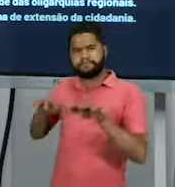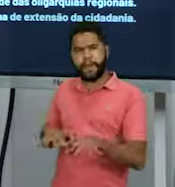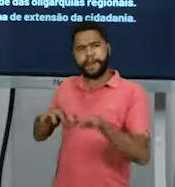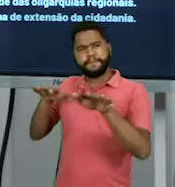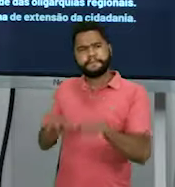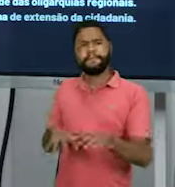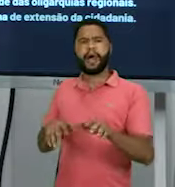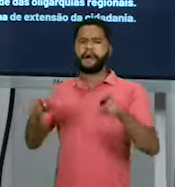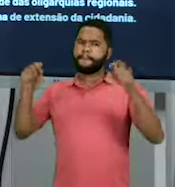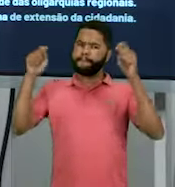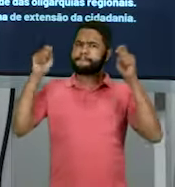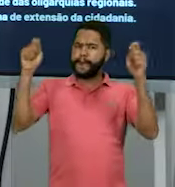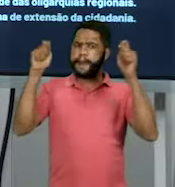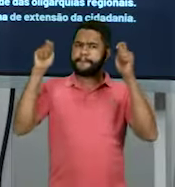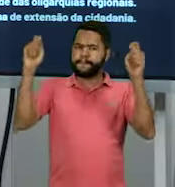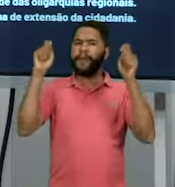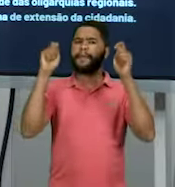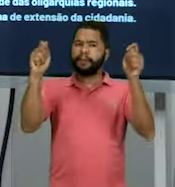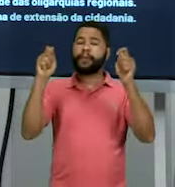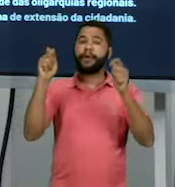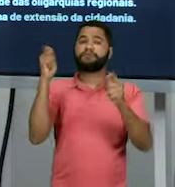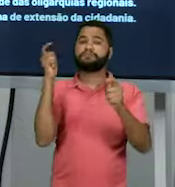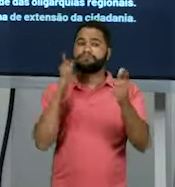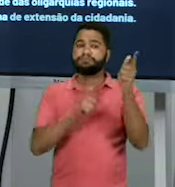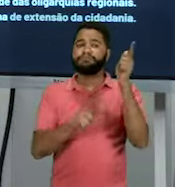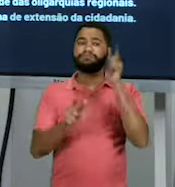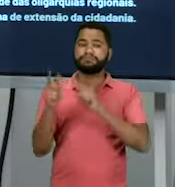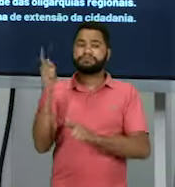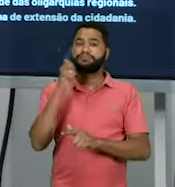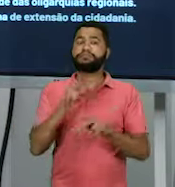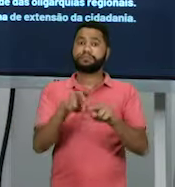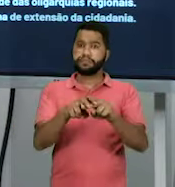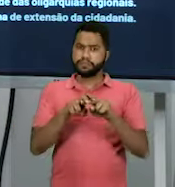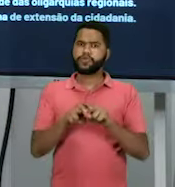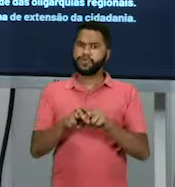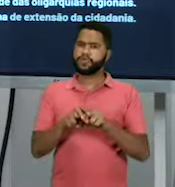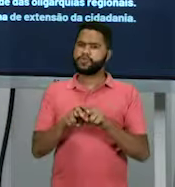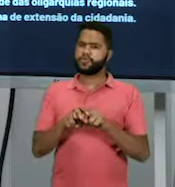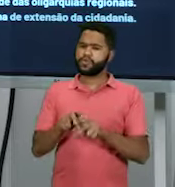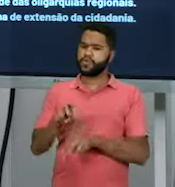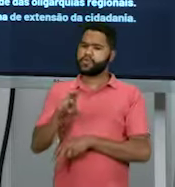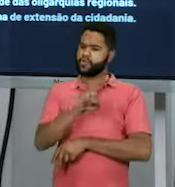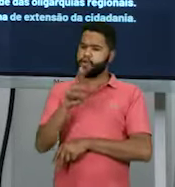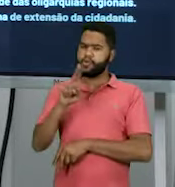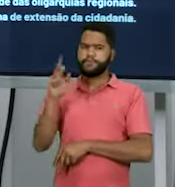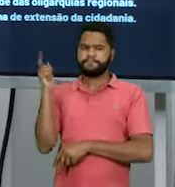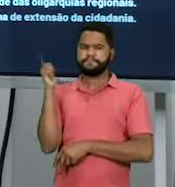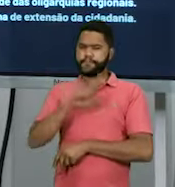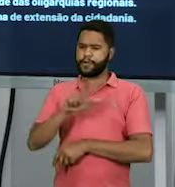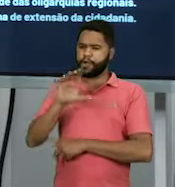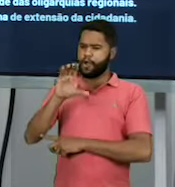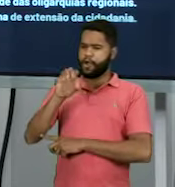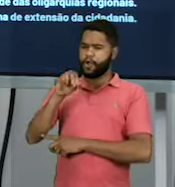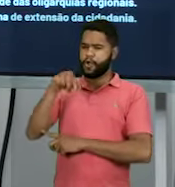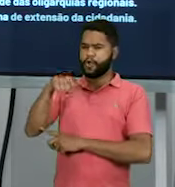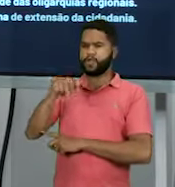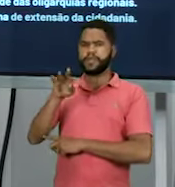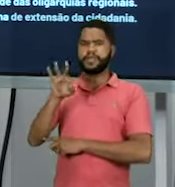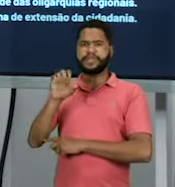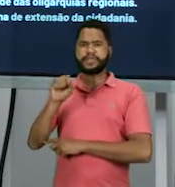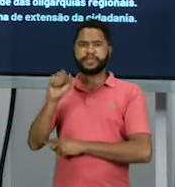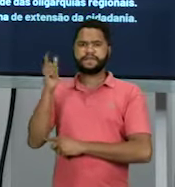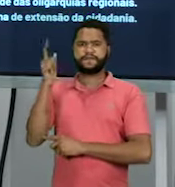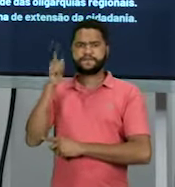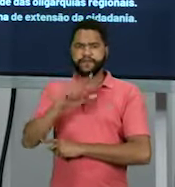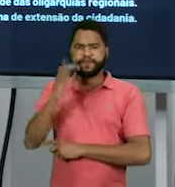reivindicações. Então, as conquistas, por isso a gente fala conquistas, elas não são concedidas tão facilmente assim,